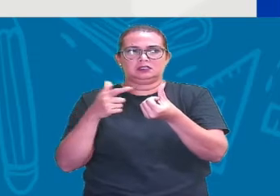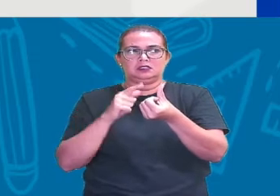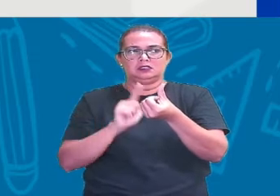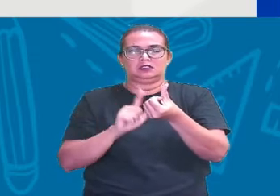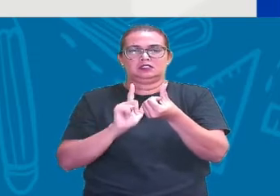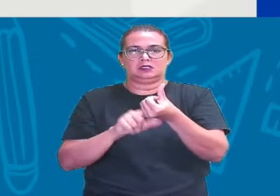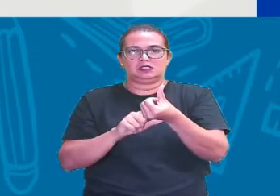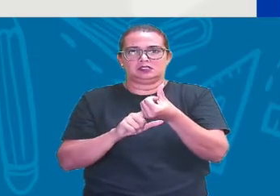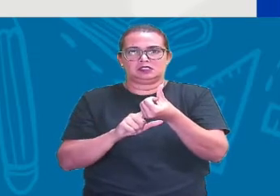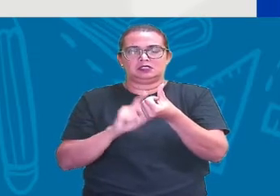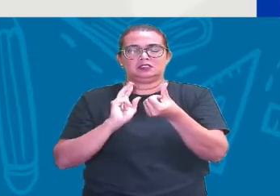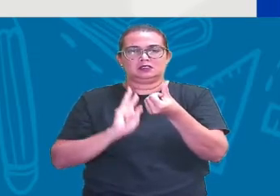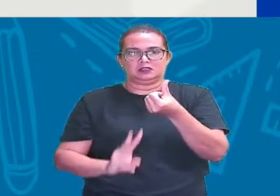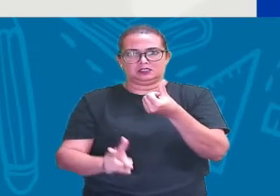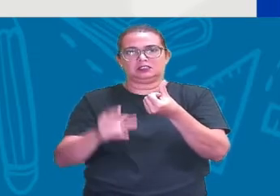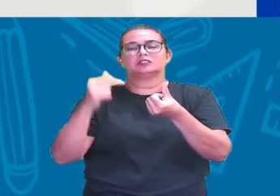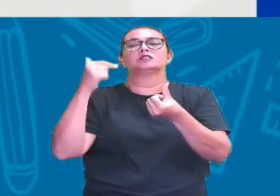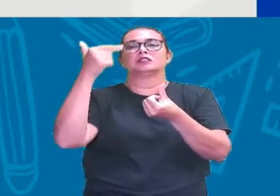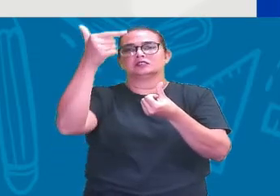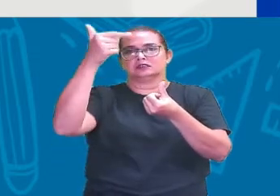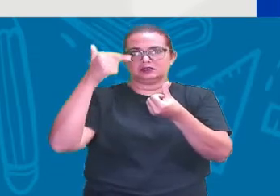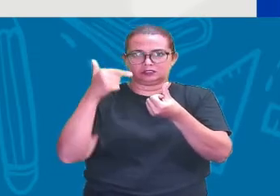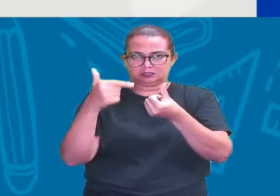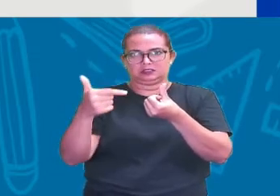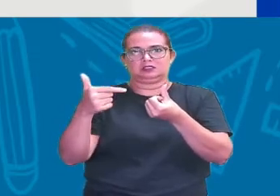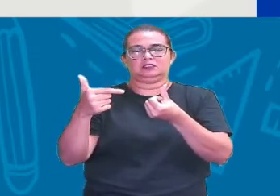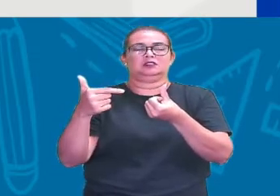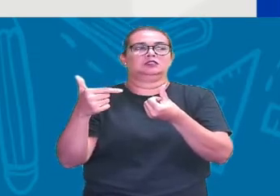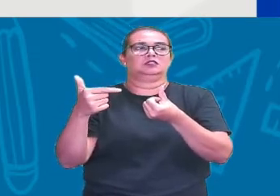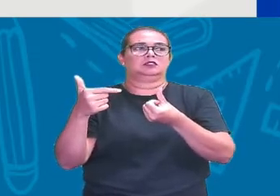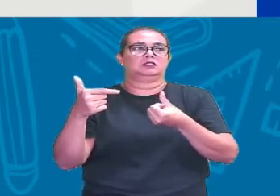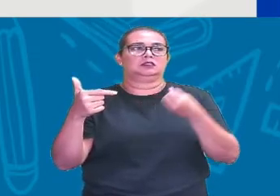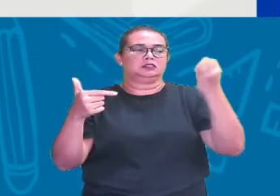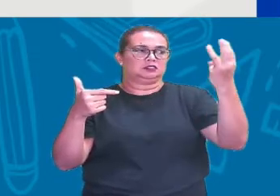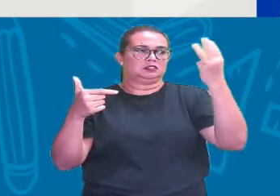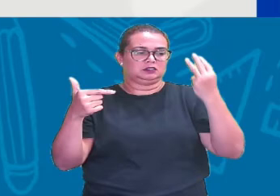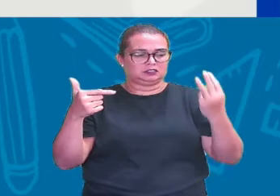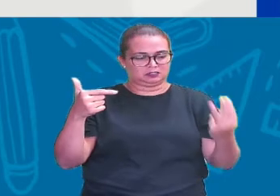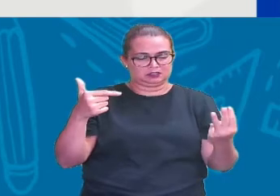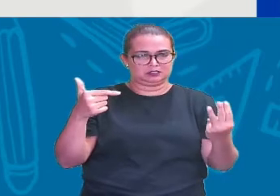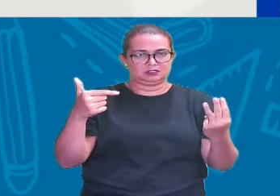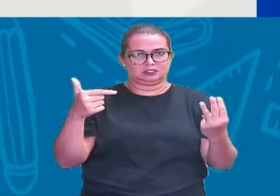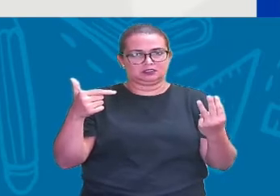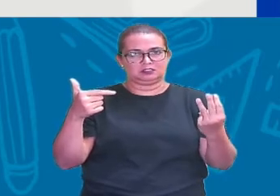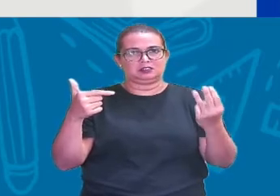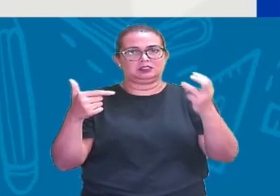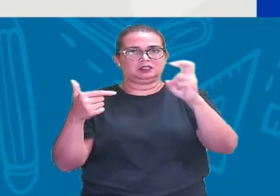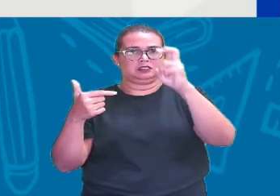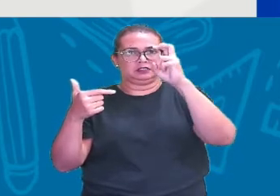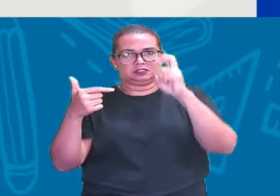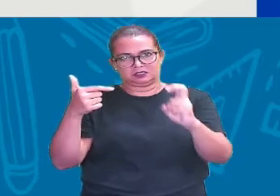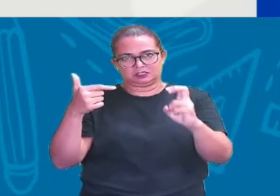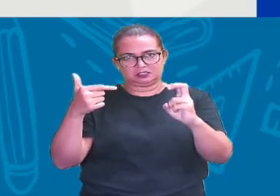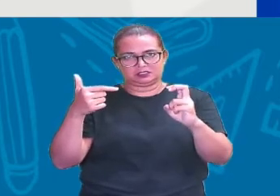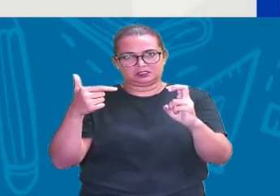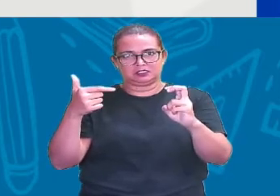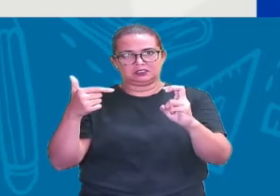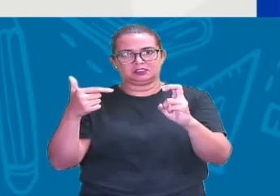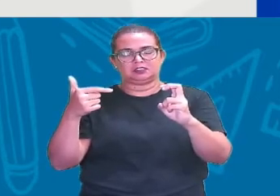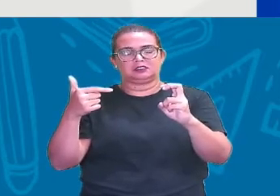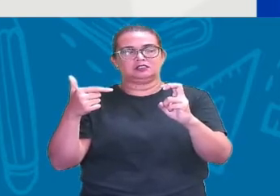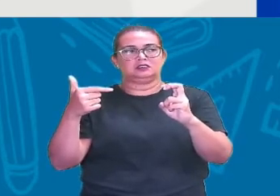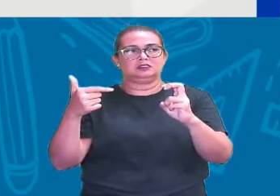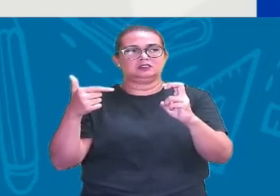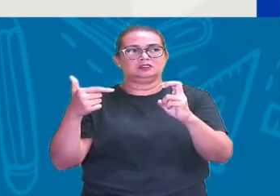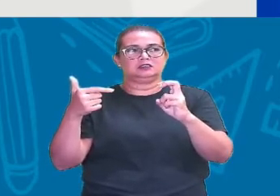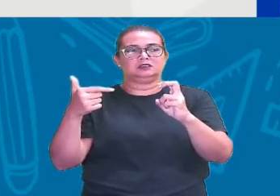6. Continuando por 2, porque 6 é par. 3 não é par, repete. 5 não é par,